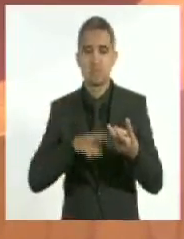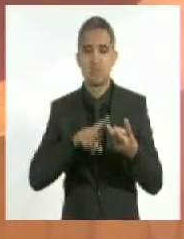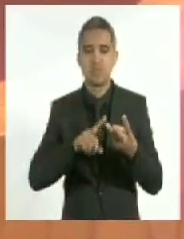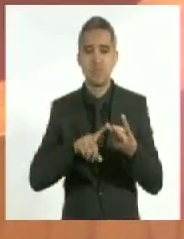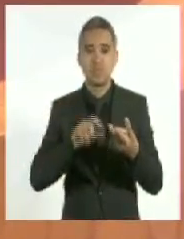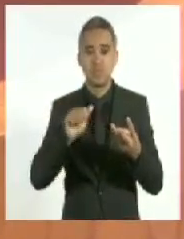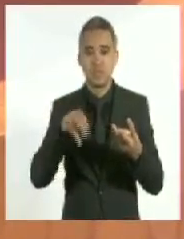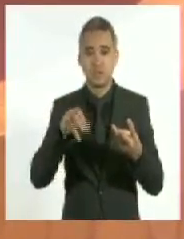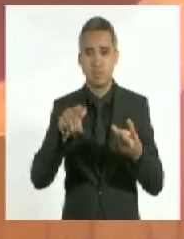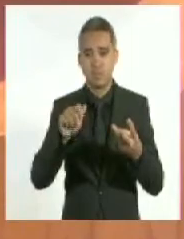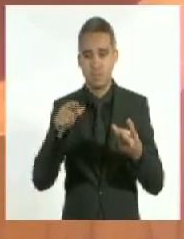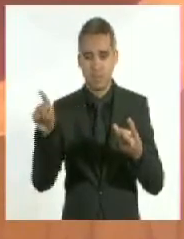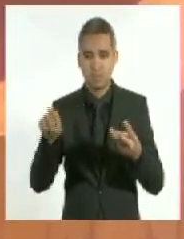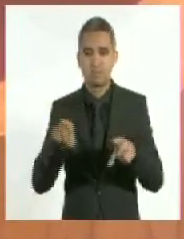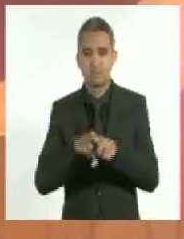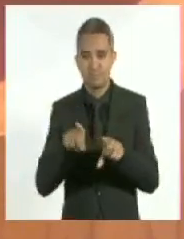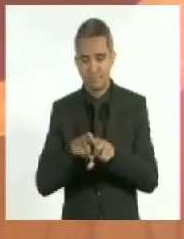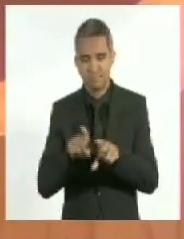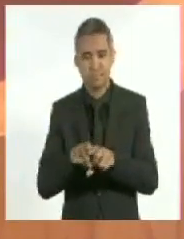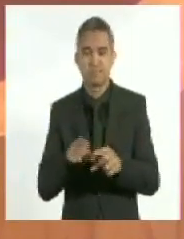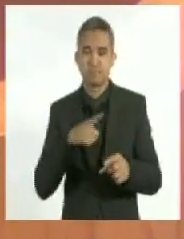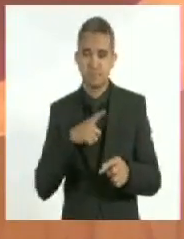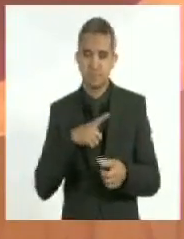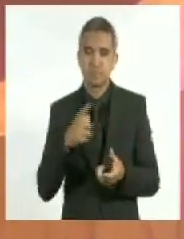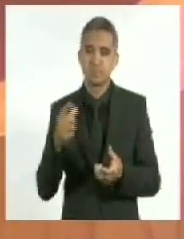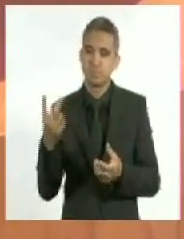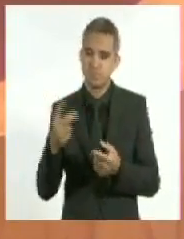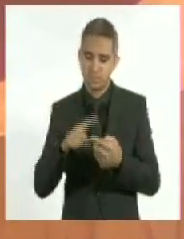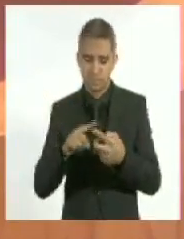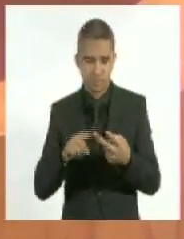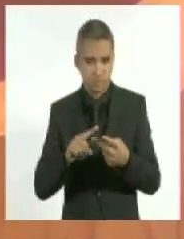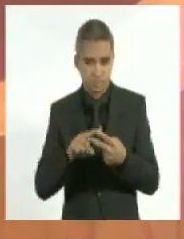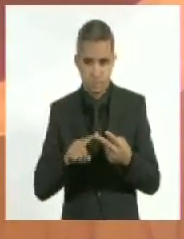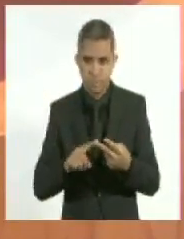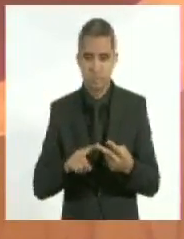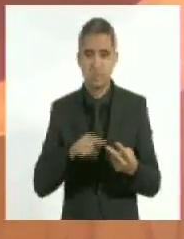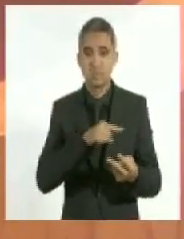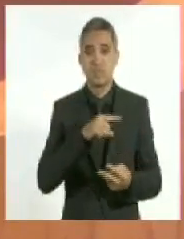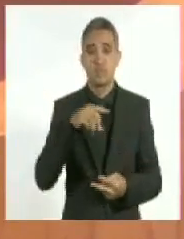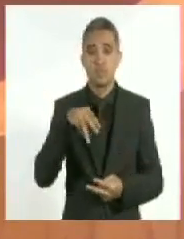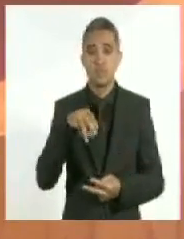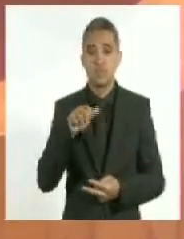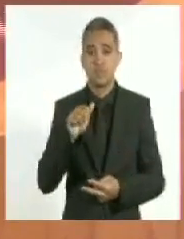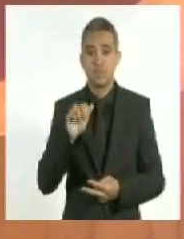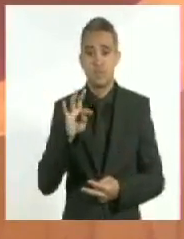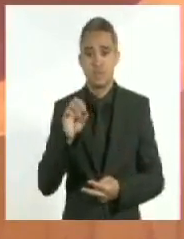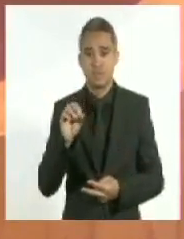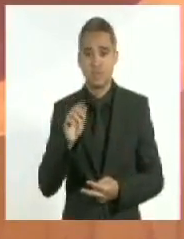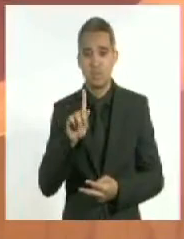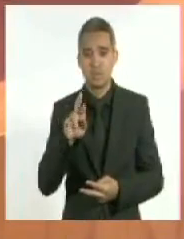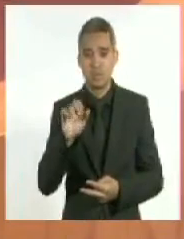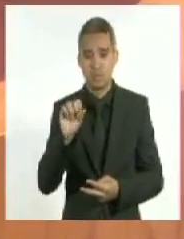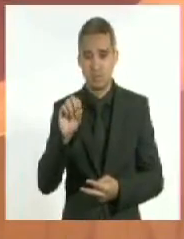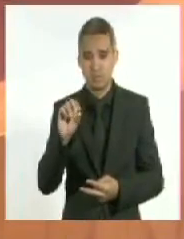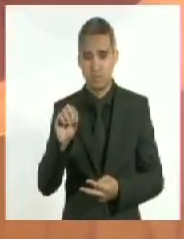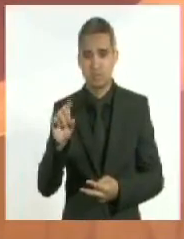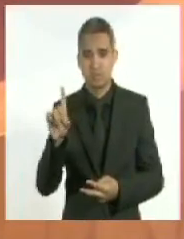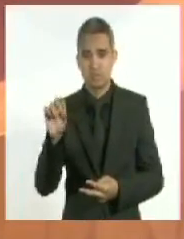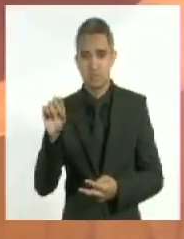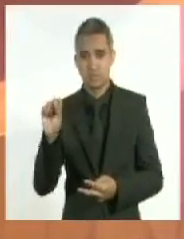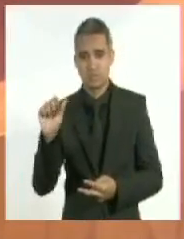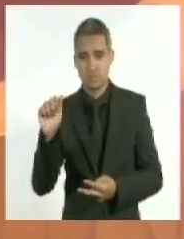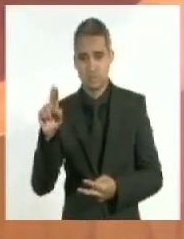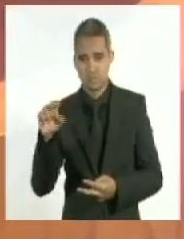taxa mineral. O Mato Grosso do Sul, que tem pouca produção, recebe o CEFEM e recebe a taxa mineral. Nós não recebemos nenhum dos dois e não temos